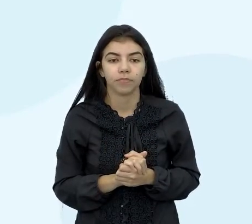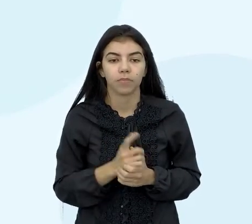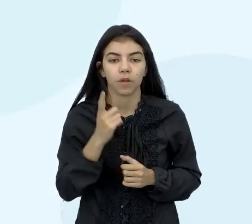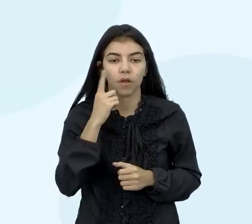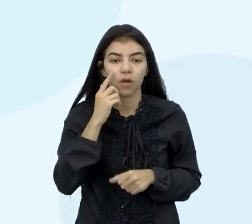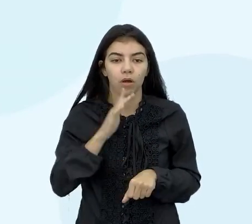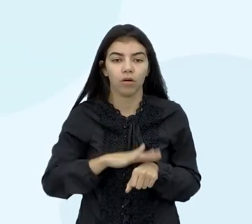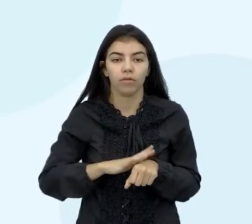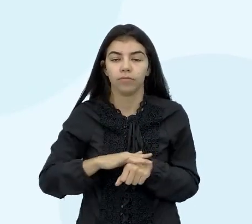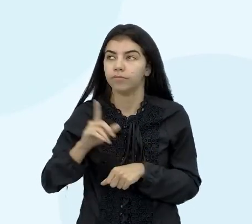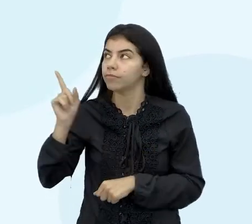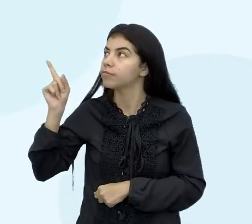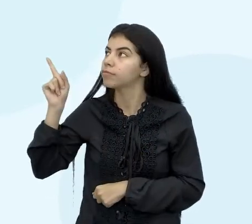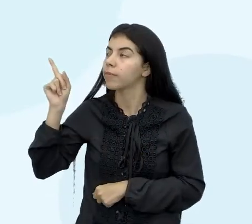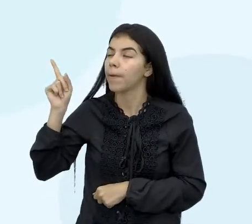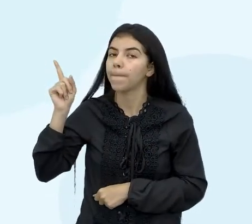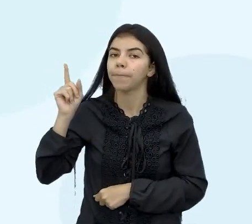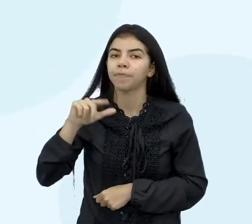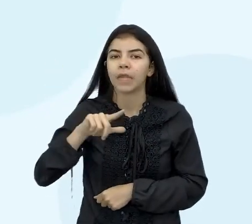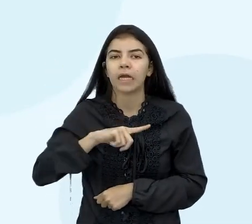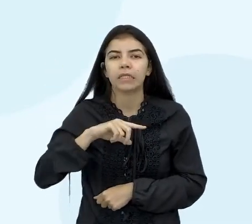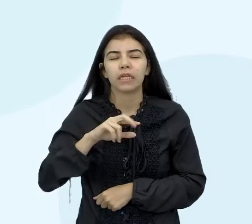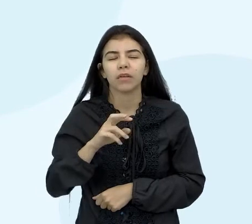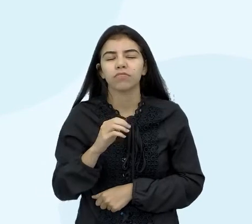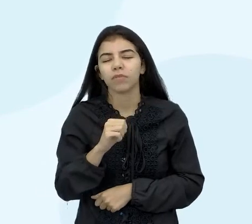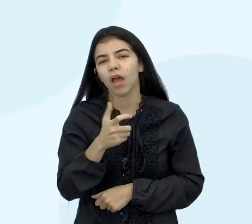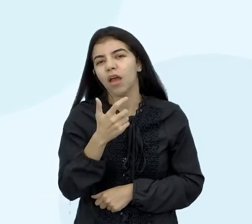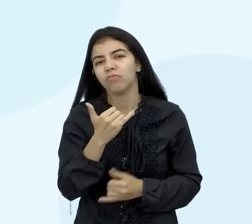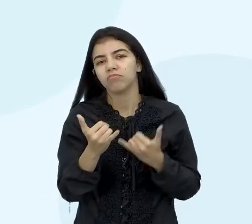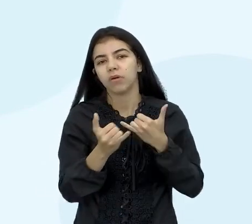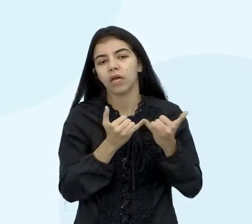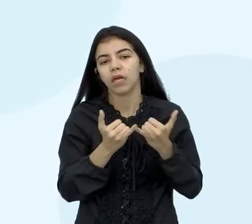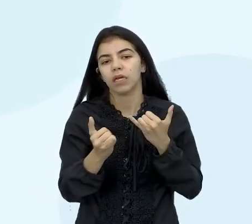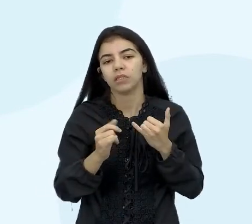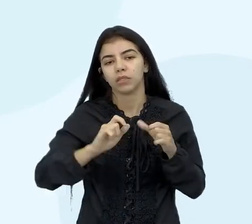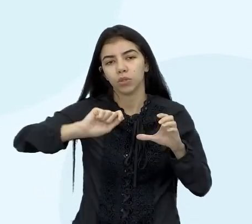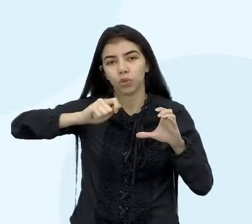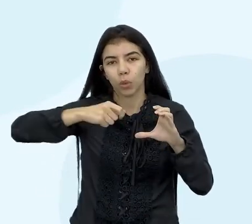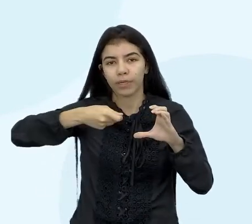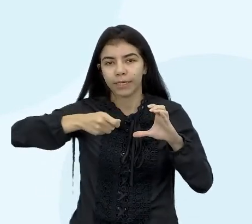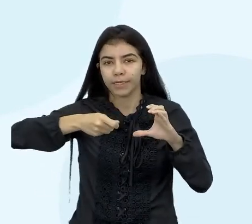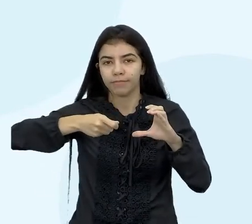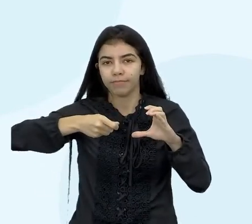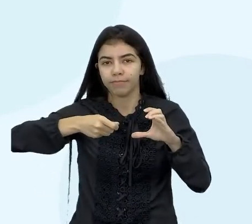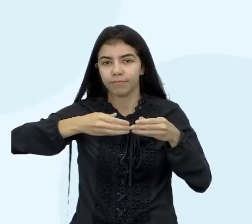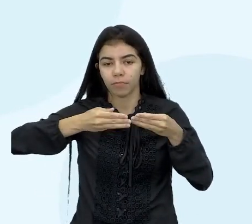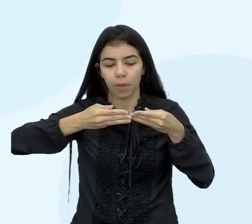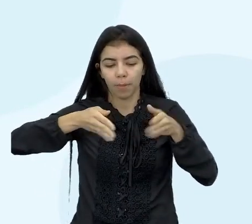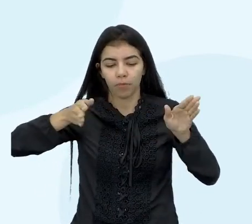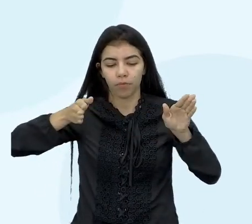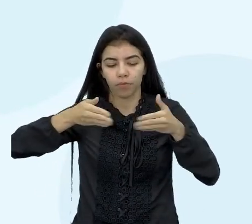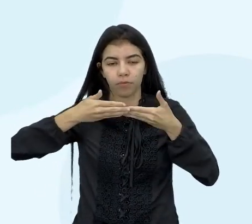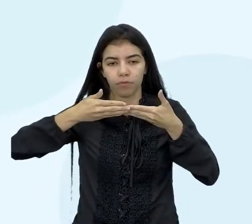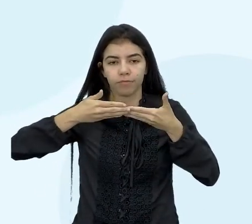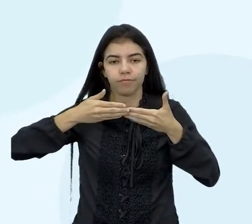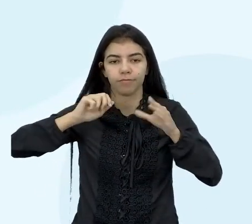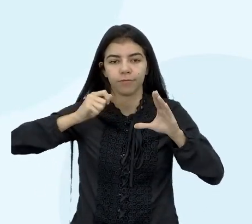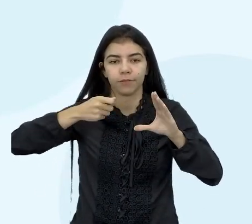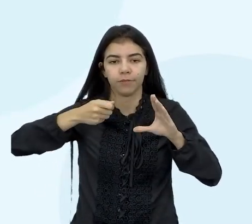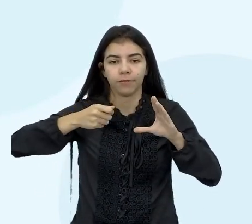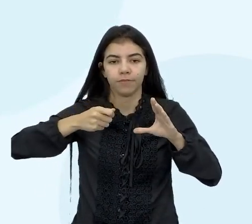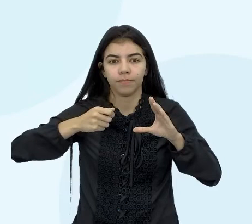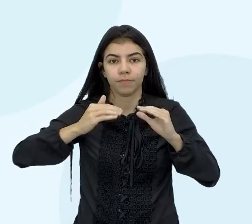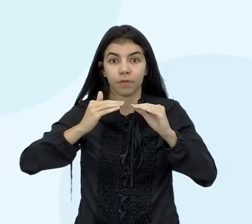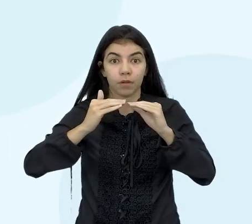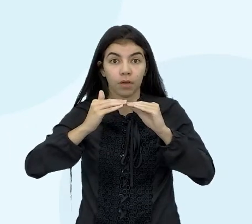eu chamo de torneirinha. Aí essa torneirinha tem um furinho, você vira, então você tem a mistura aqui, ó. Quem tá no